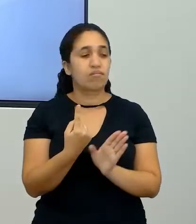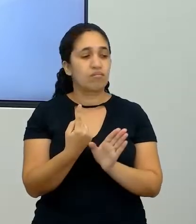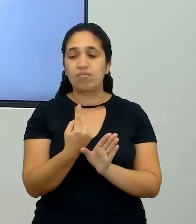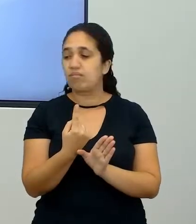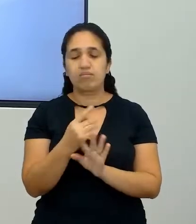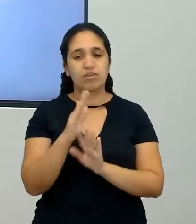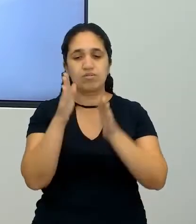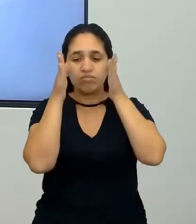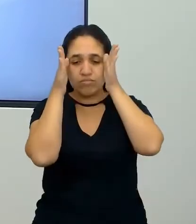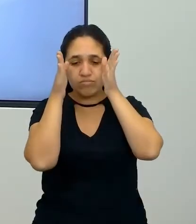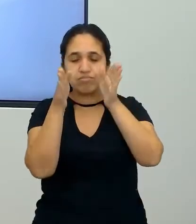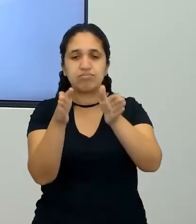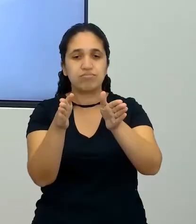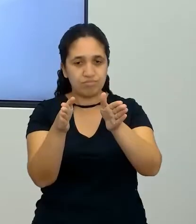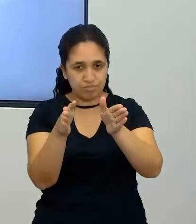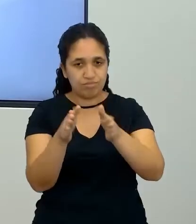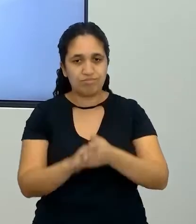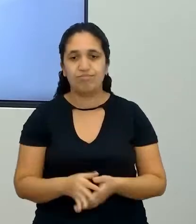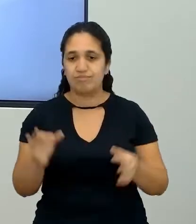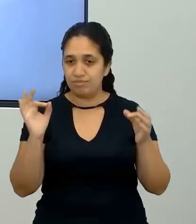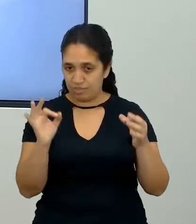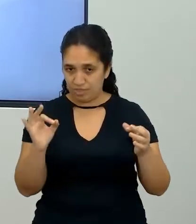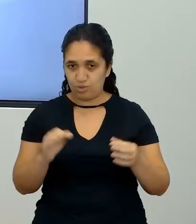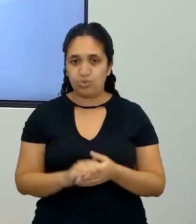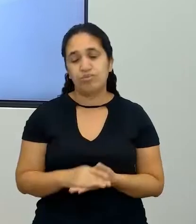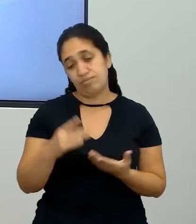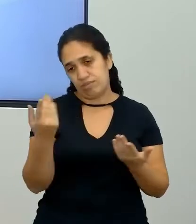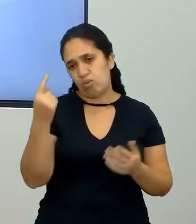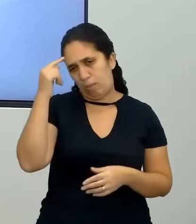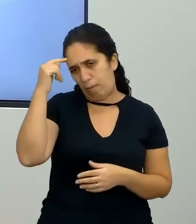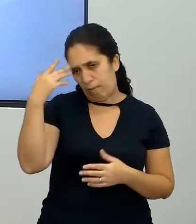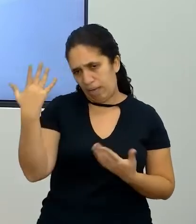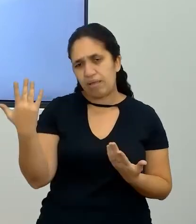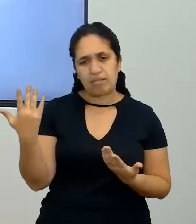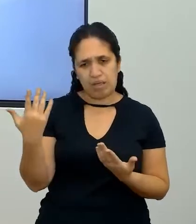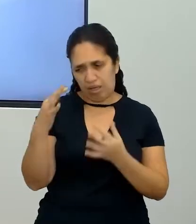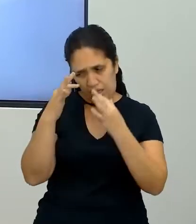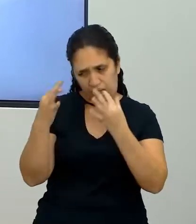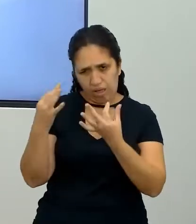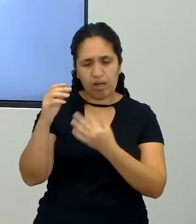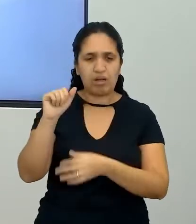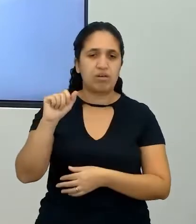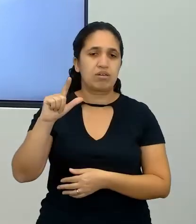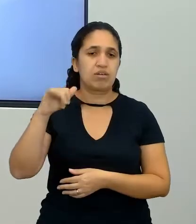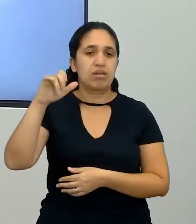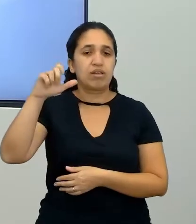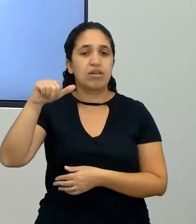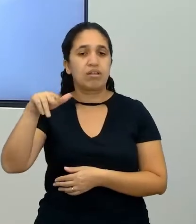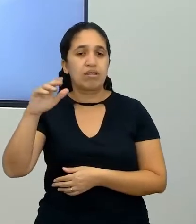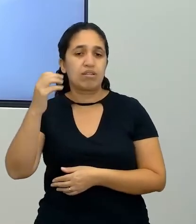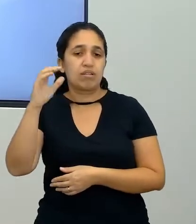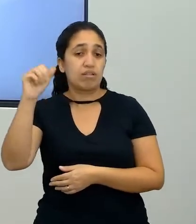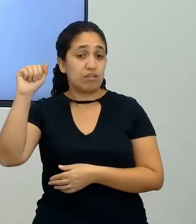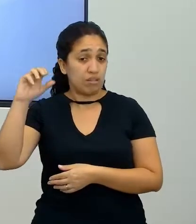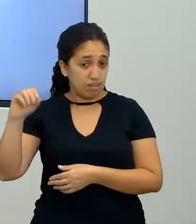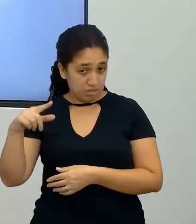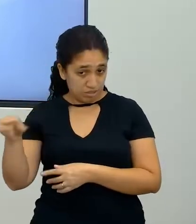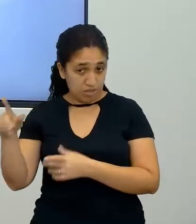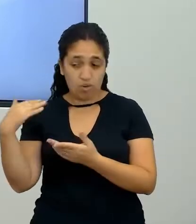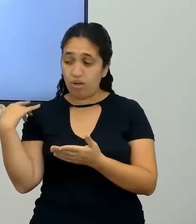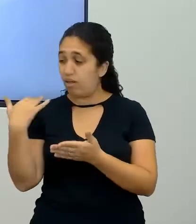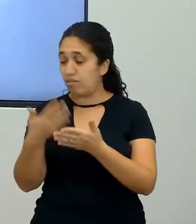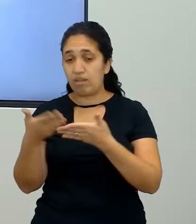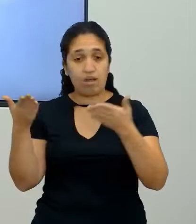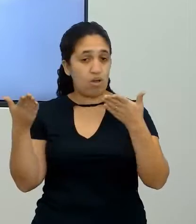demais trabalhadores. Tá certo? Então essa é uma ideia de alienação que ela é muito presente até hoje nas análises,